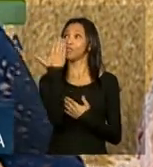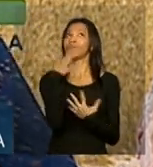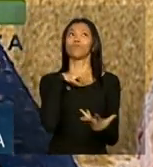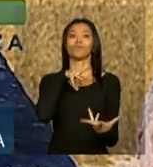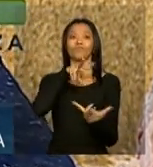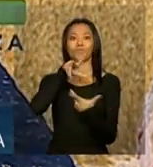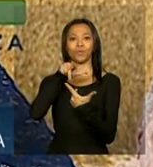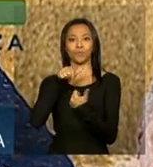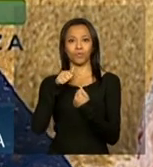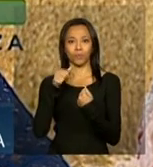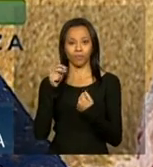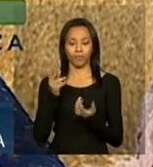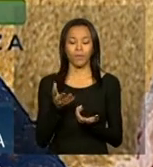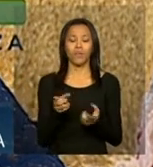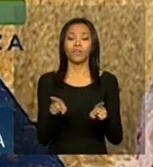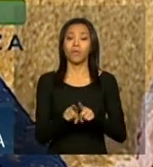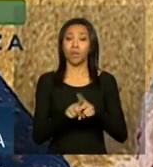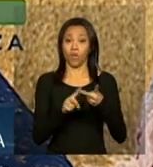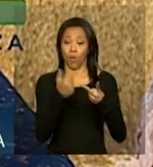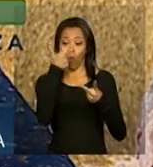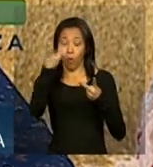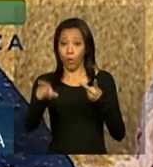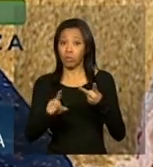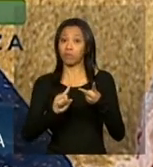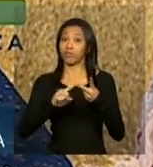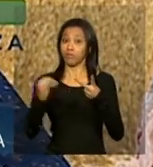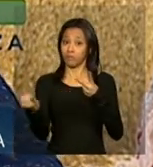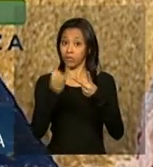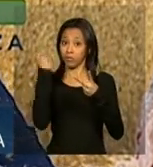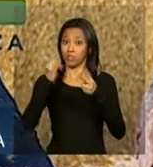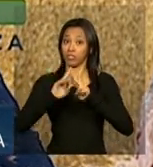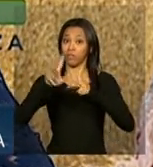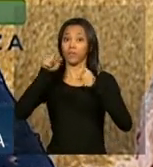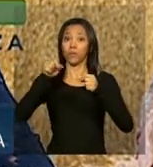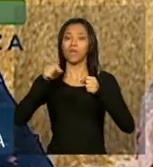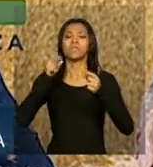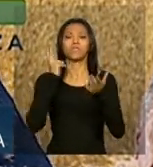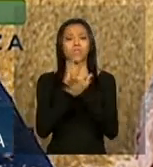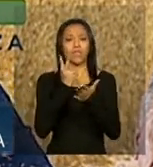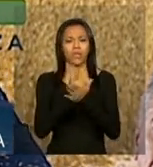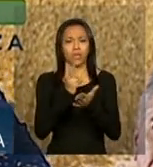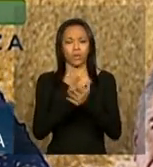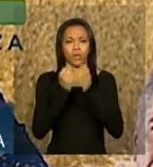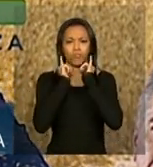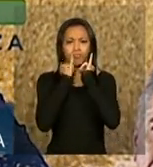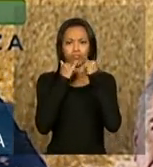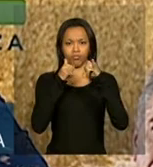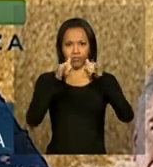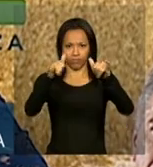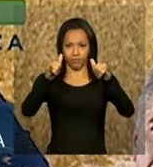outro diferencial sempre será a energia. E nós